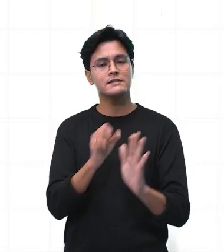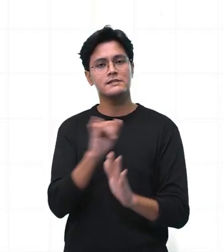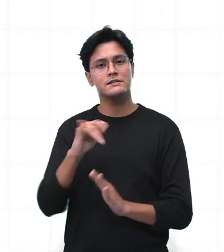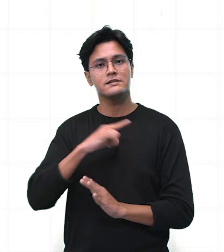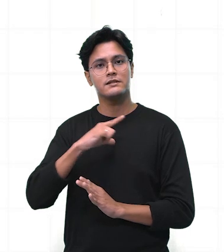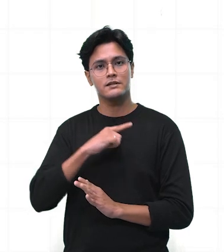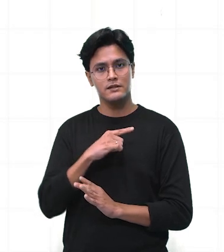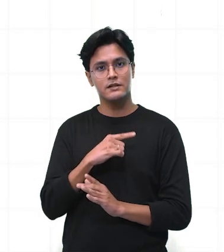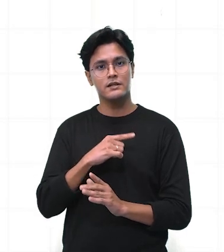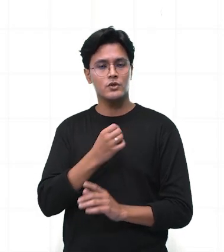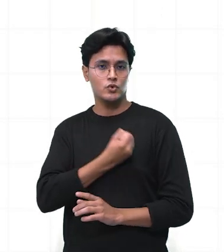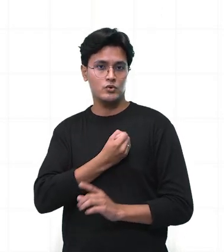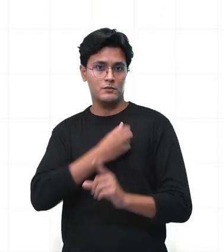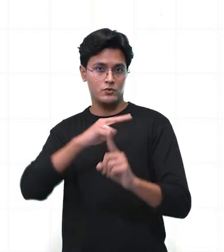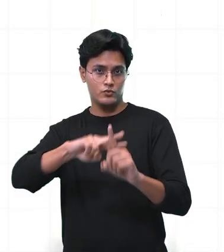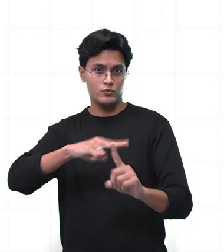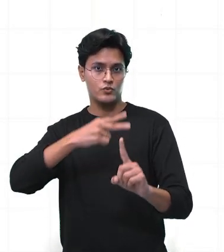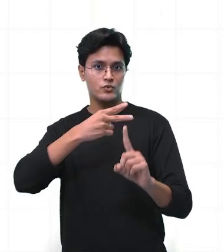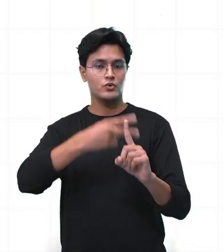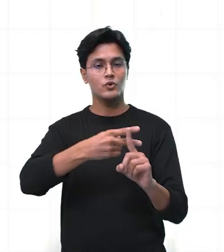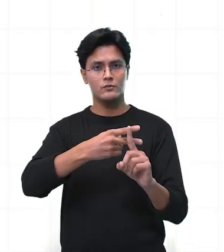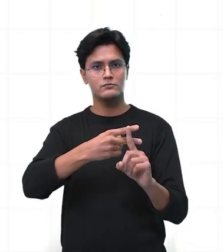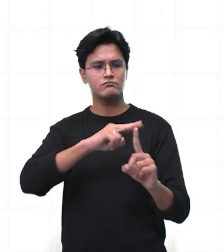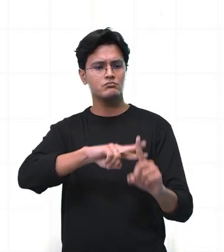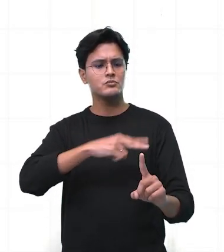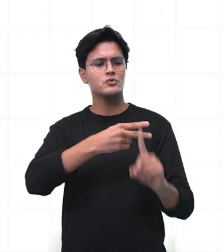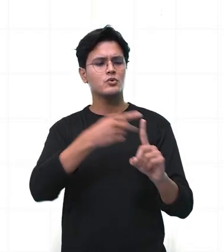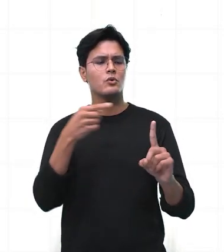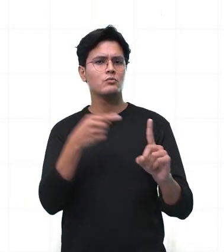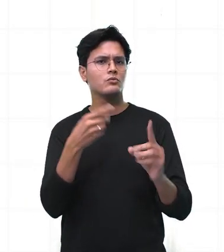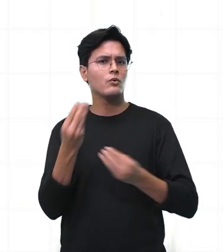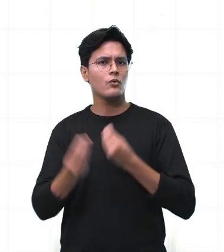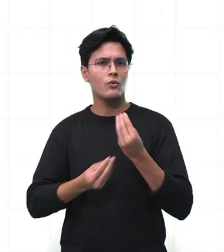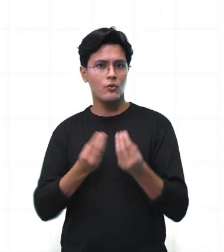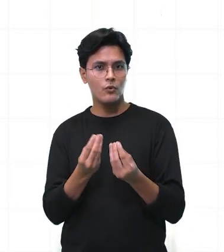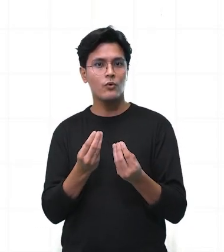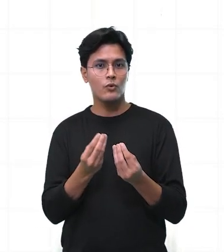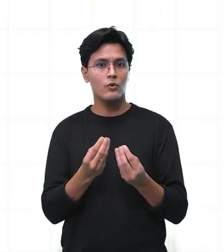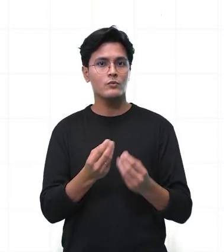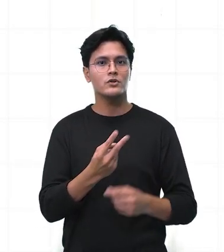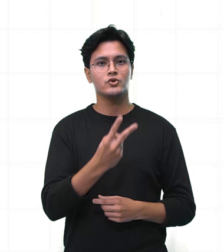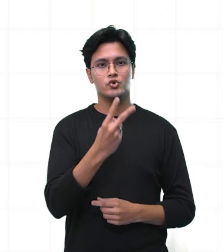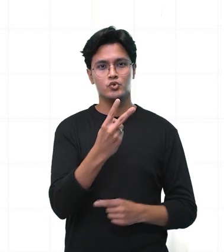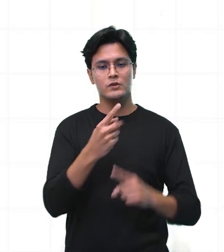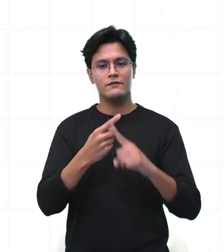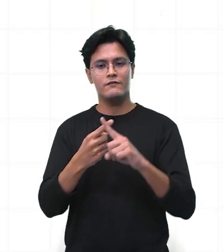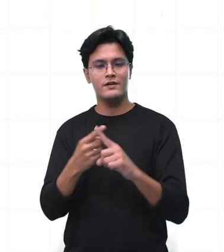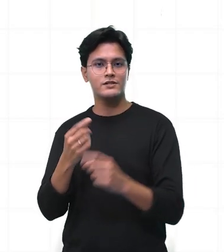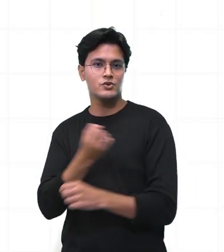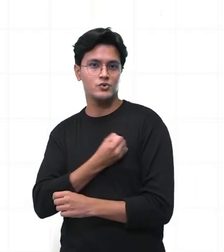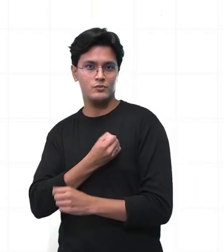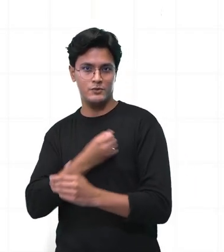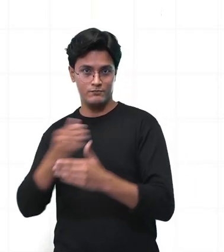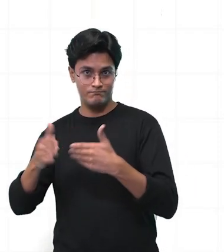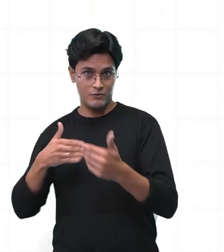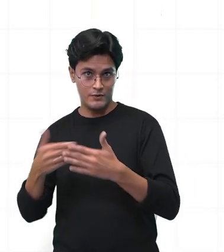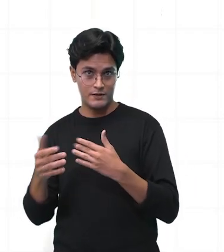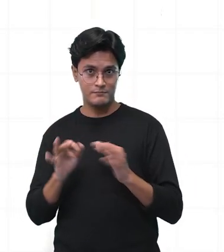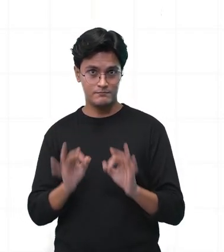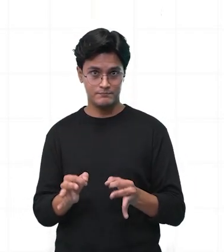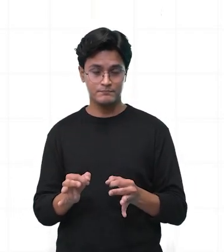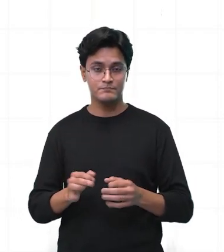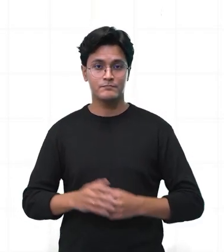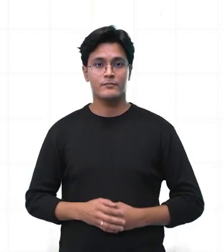número, dobro só é você multiplicar por 2, ou seja, 2 vezes algum número, certo? Se